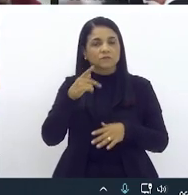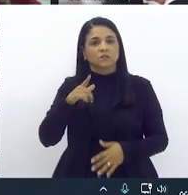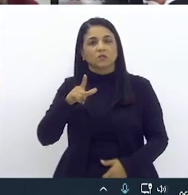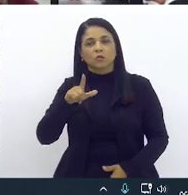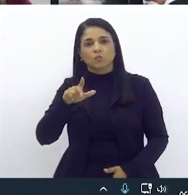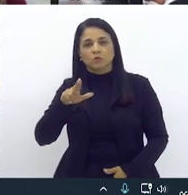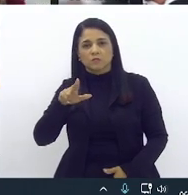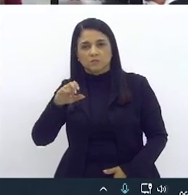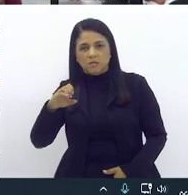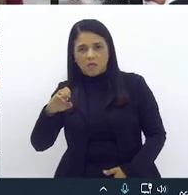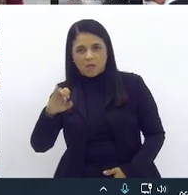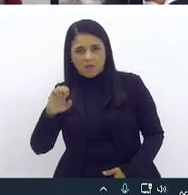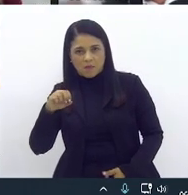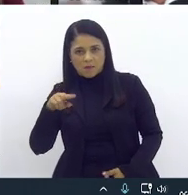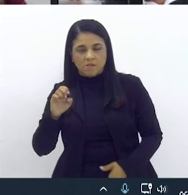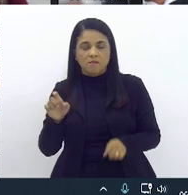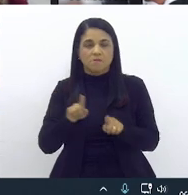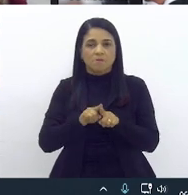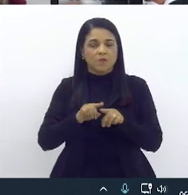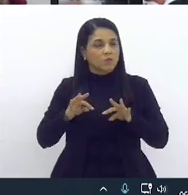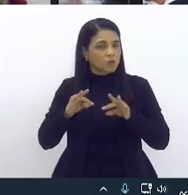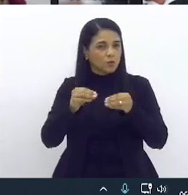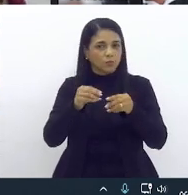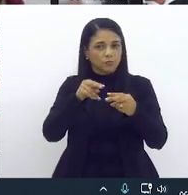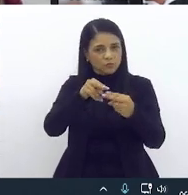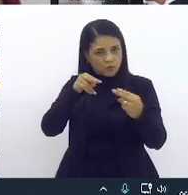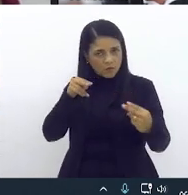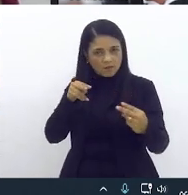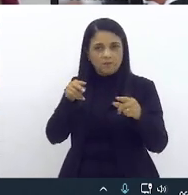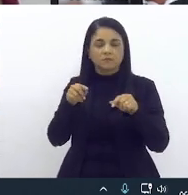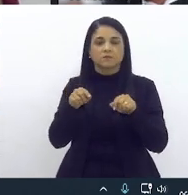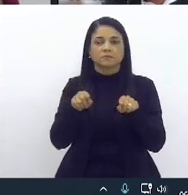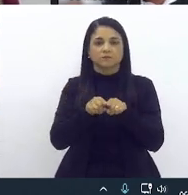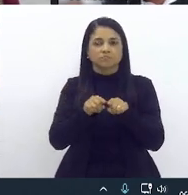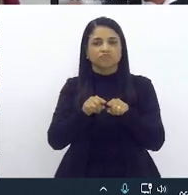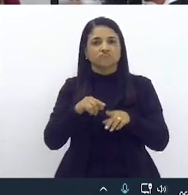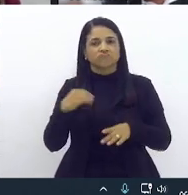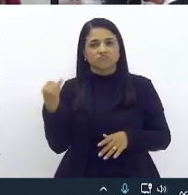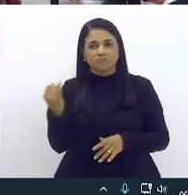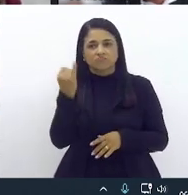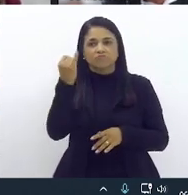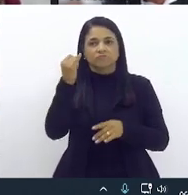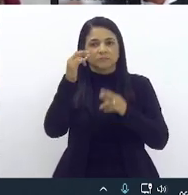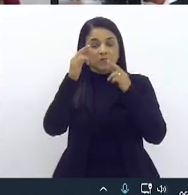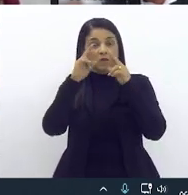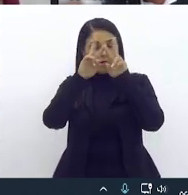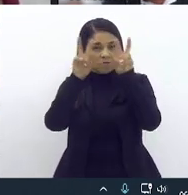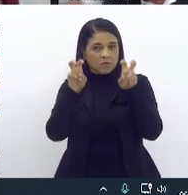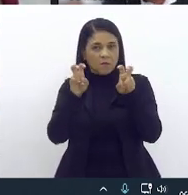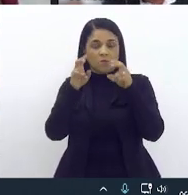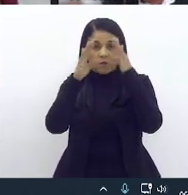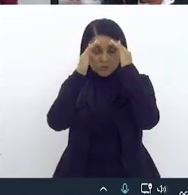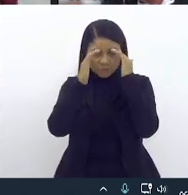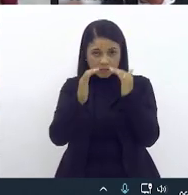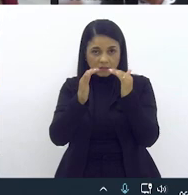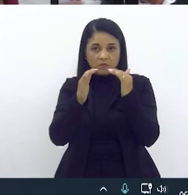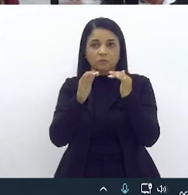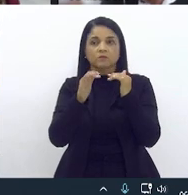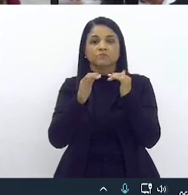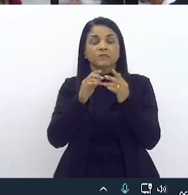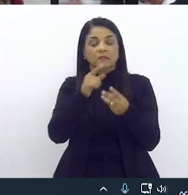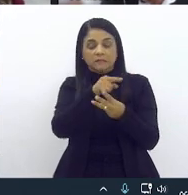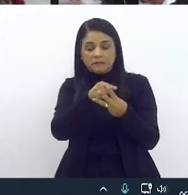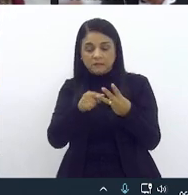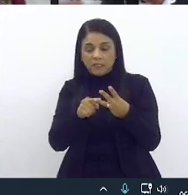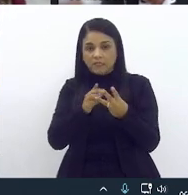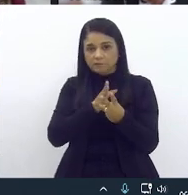Luciene, e todo mundo que está aqui de forma online também. Para ser bastante telegráfico aqui, respeitando o tempo, eu quero dividir a minha fala em 3